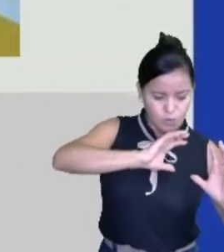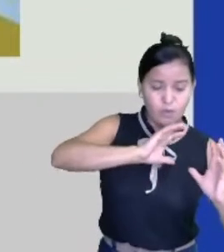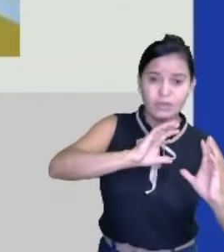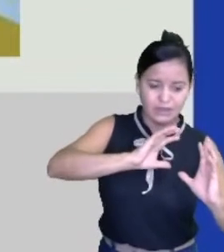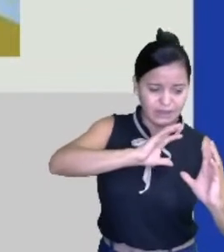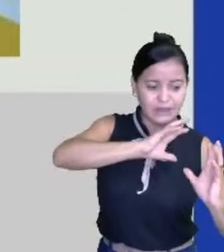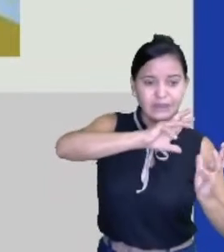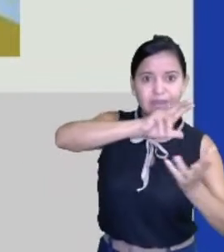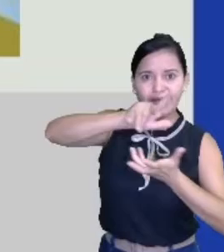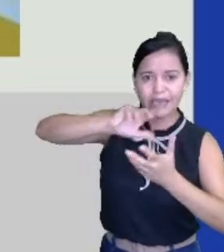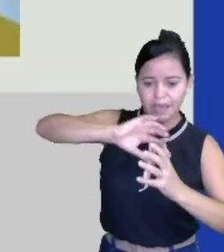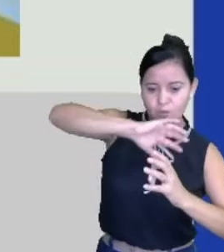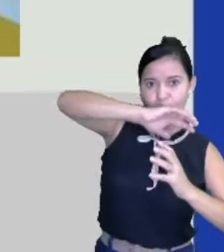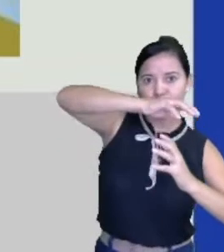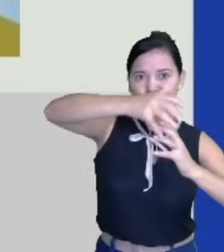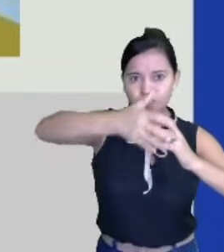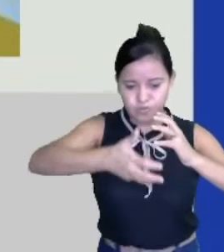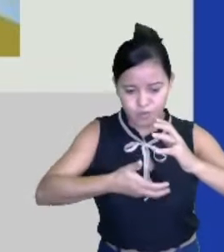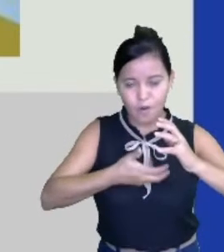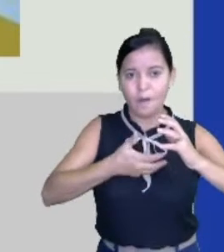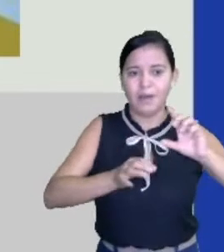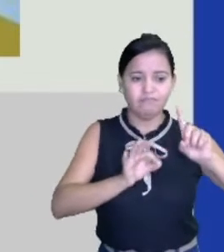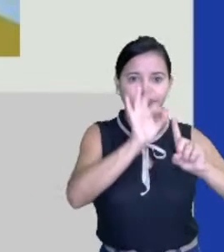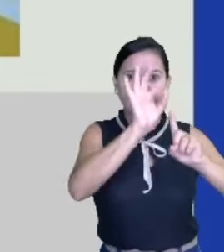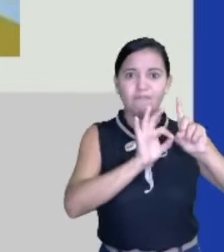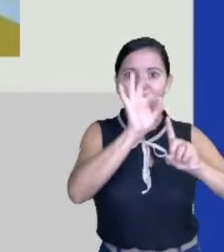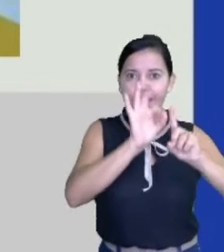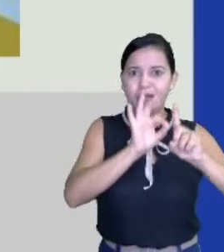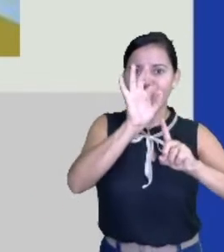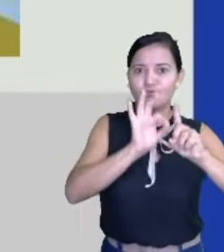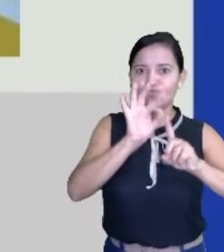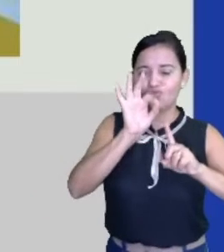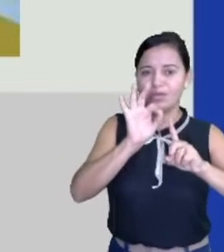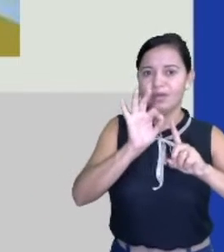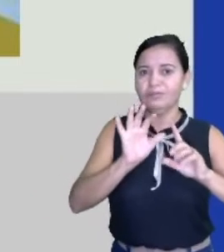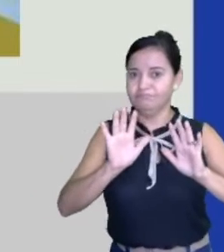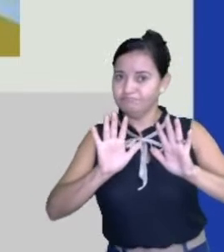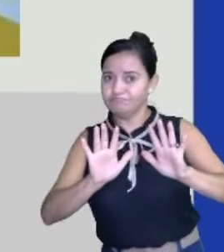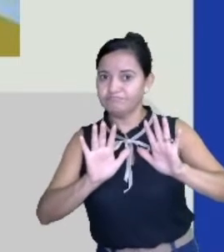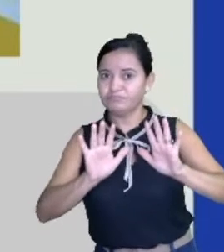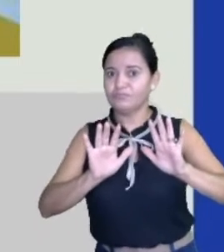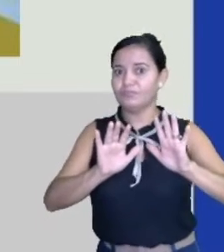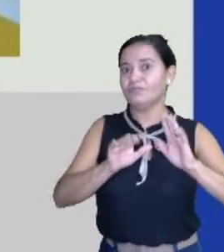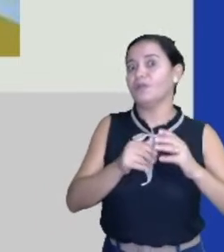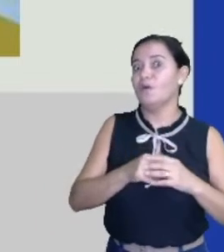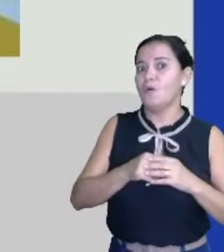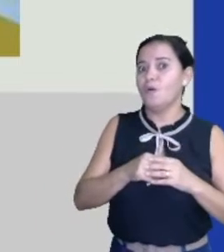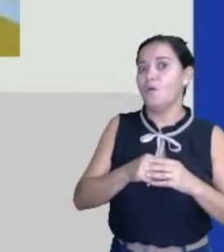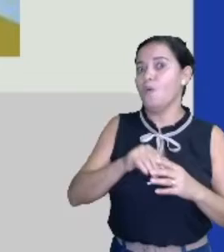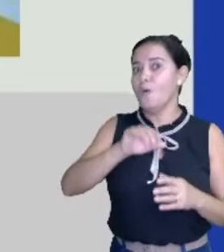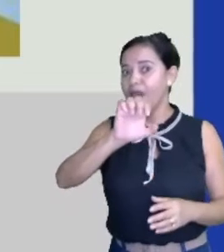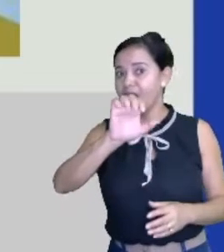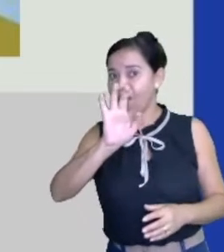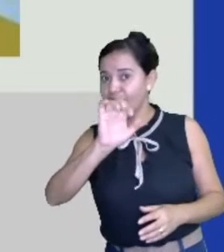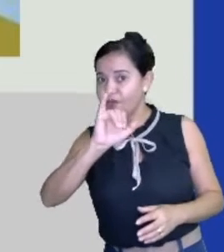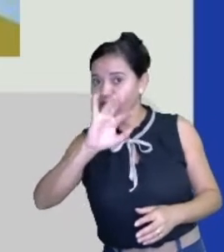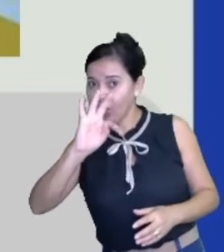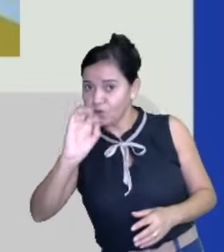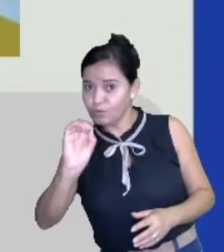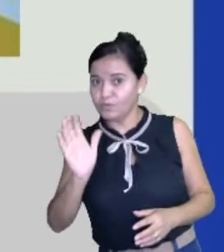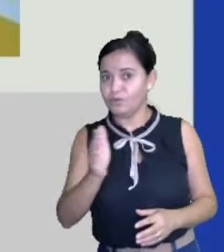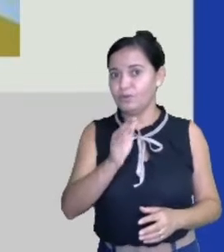para manter a nossa temperatura ideal. Então, o efeito estufa ele é relevante para a vida na Terra como a gente